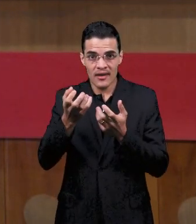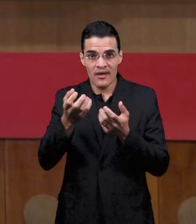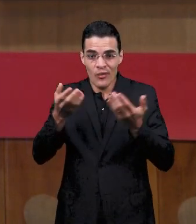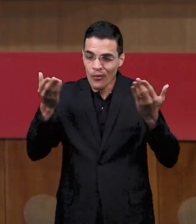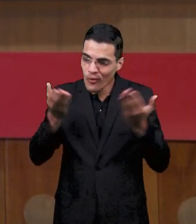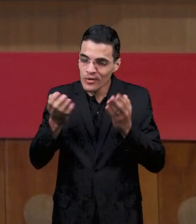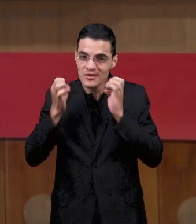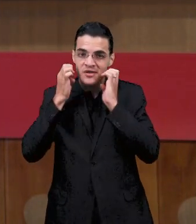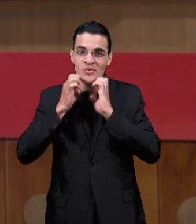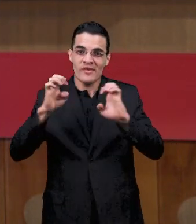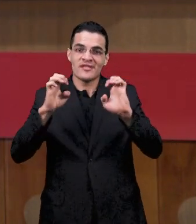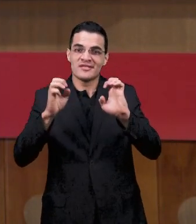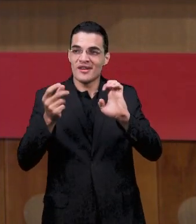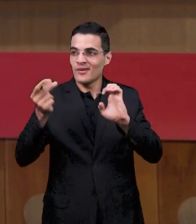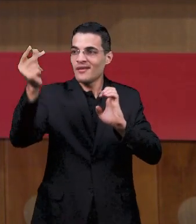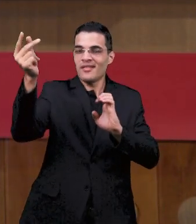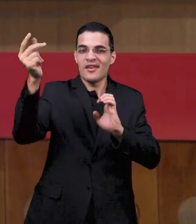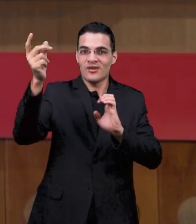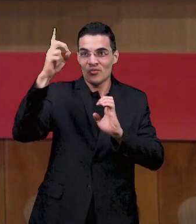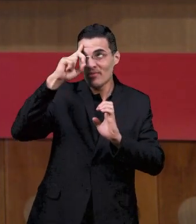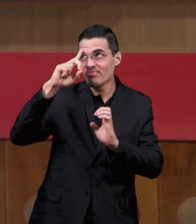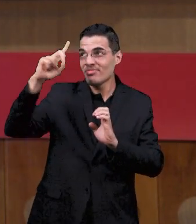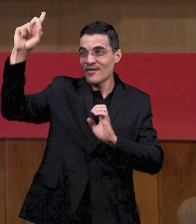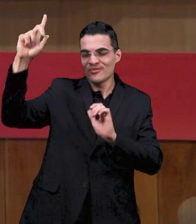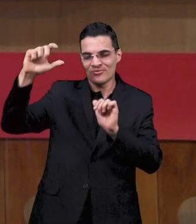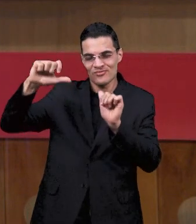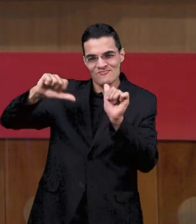vivemos, Deus nos mudou.